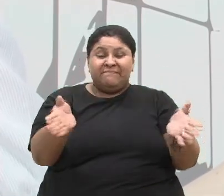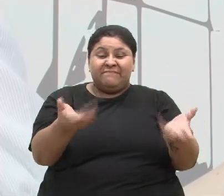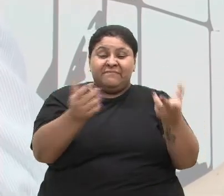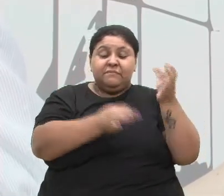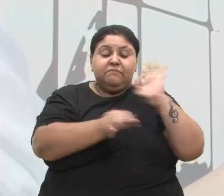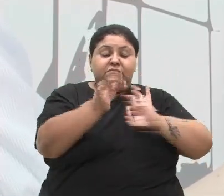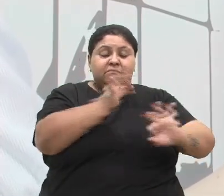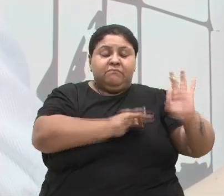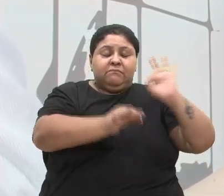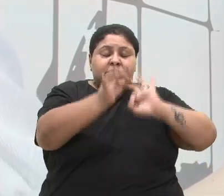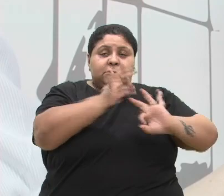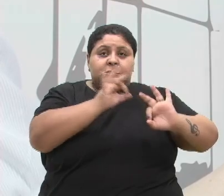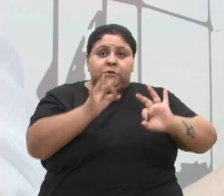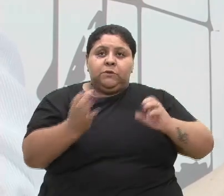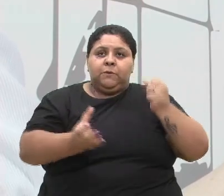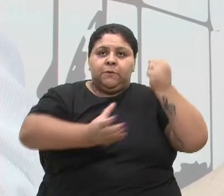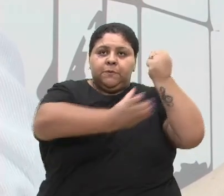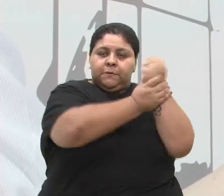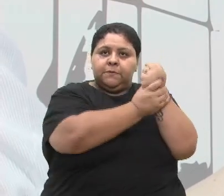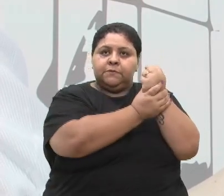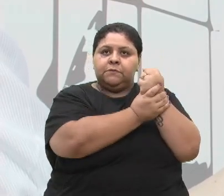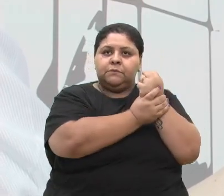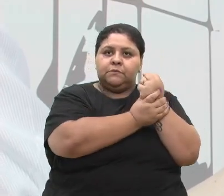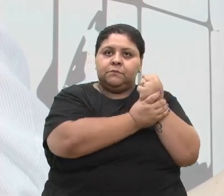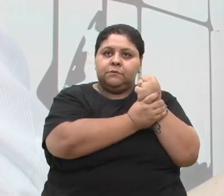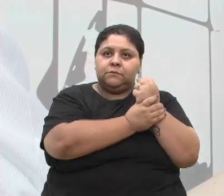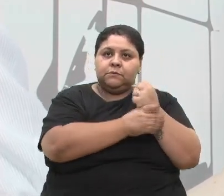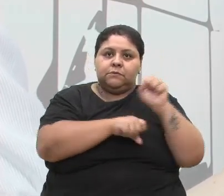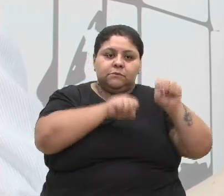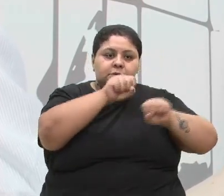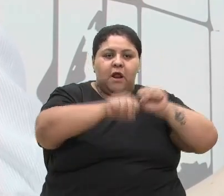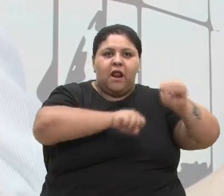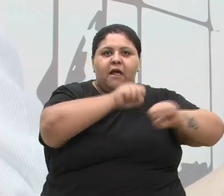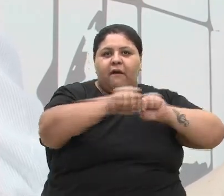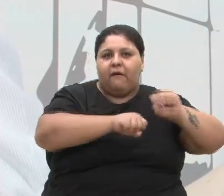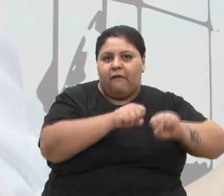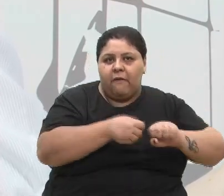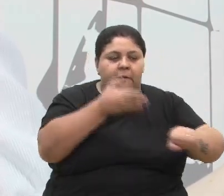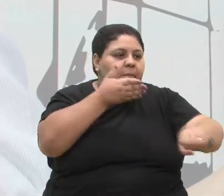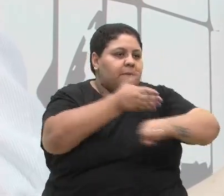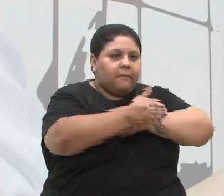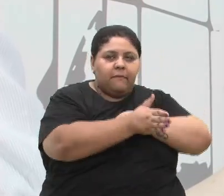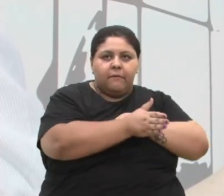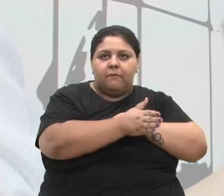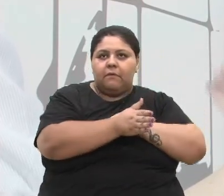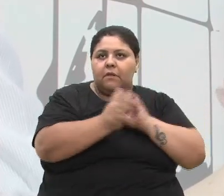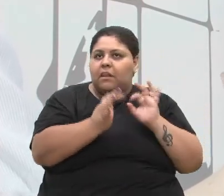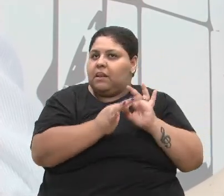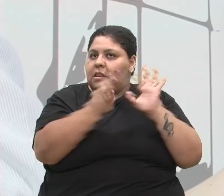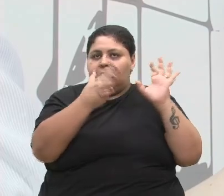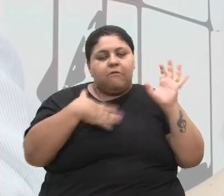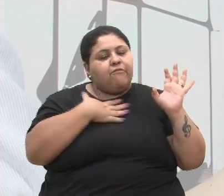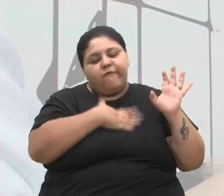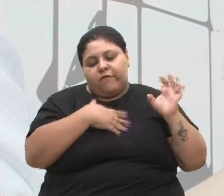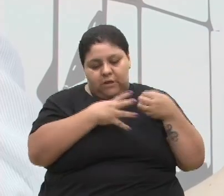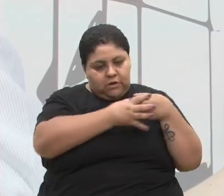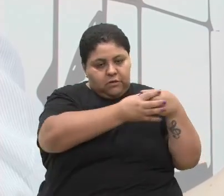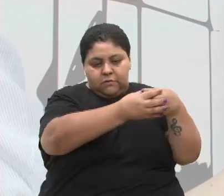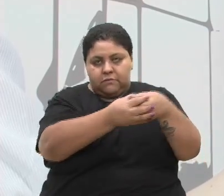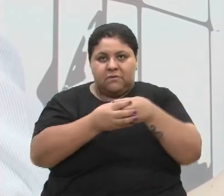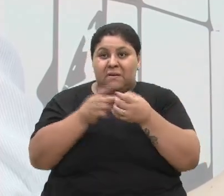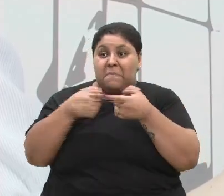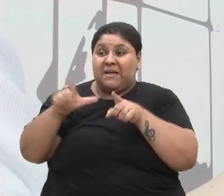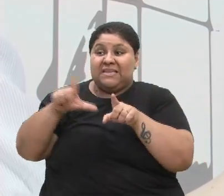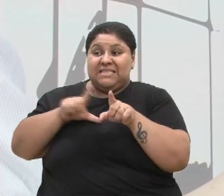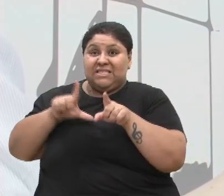organizado, né, para dar segurança para o ciclista, né? O ciclista ia lá, participava espontaneamente com os seus grupos, mas não